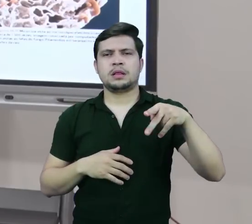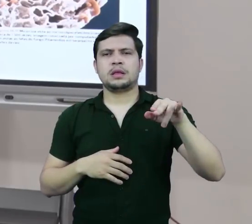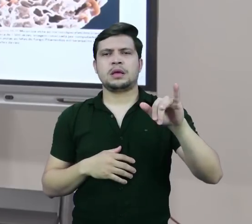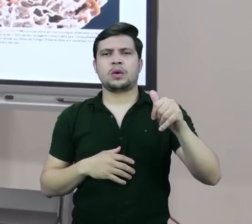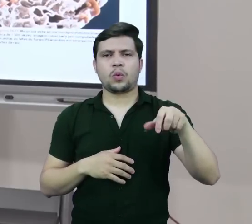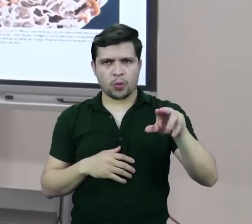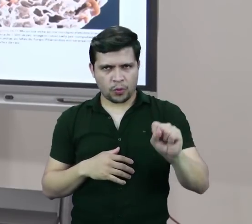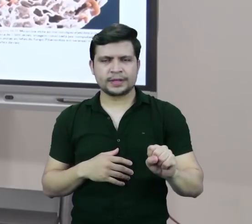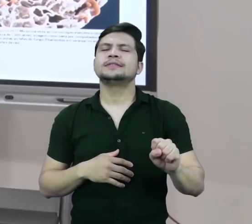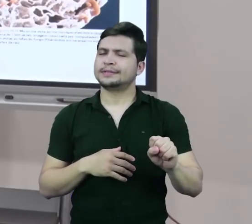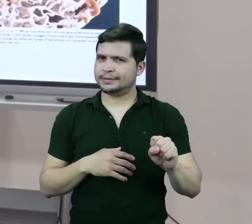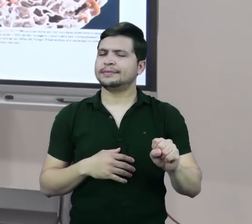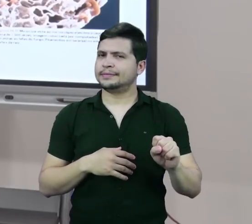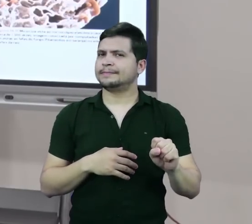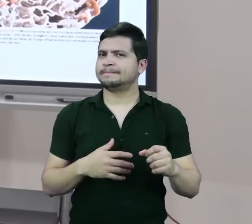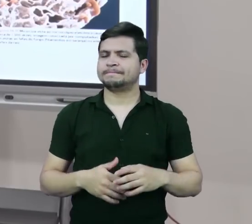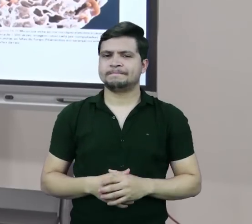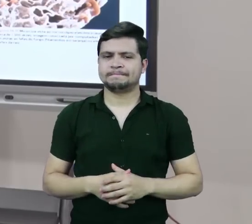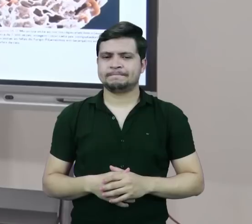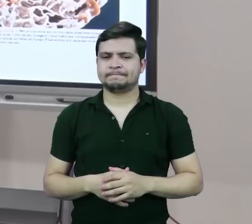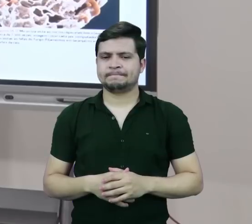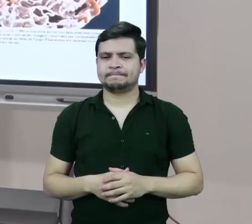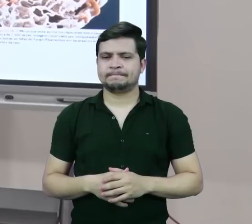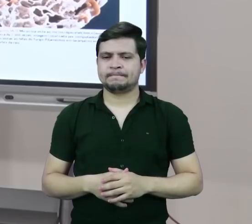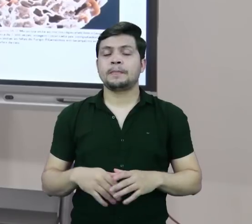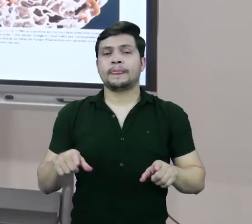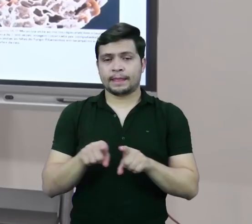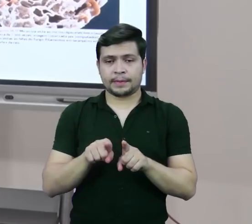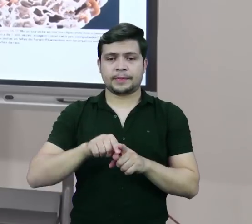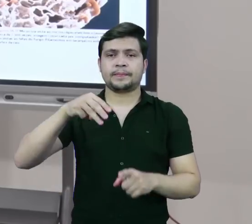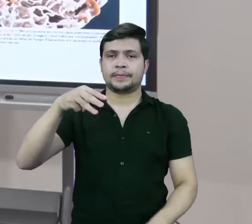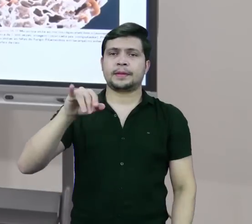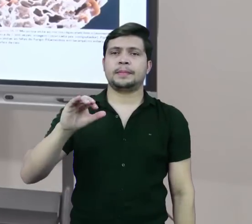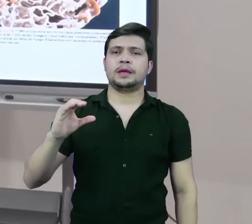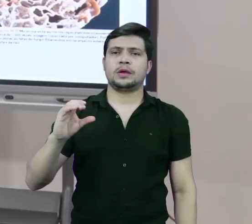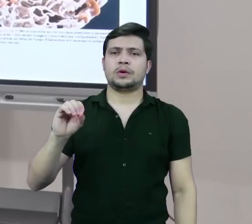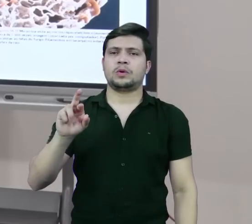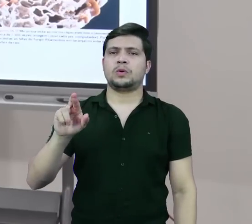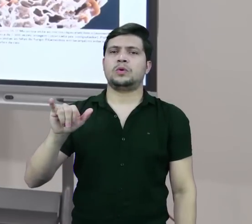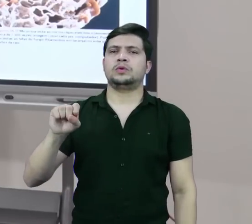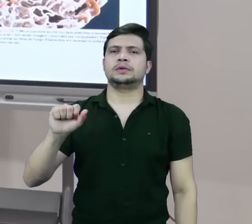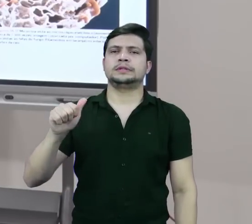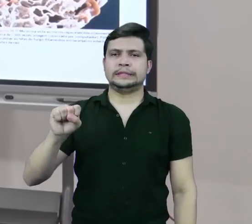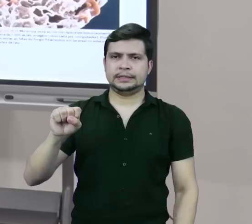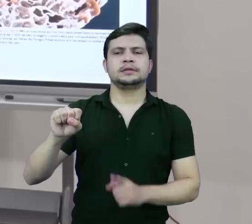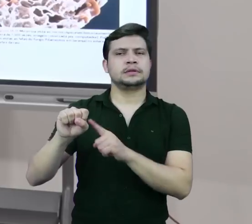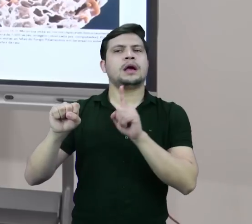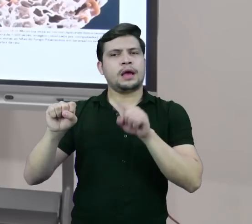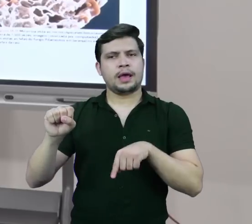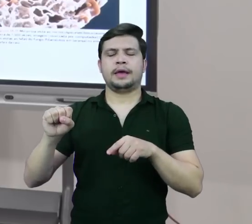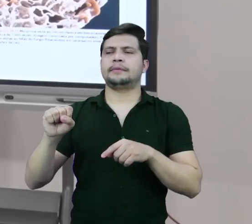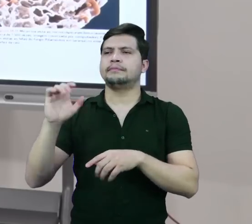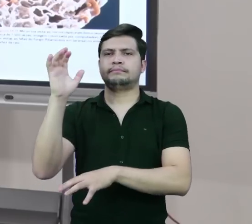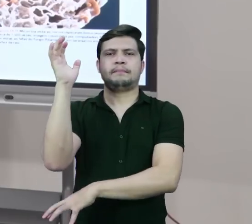Ceará consegue ver bastante a formação de líquens. E micorrizas, né, que são uma associação